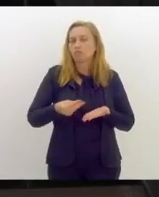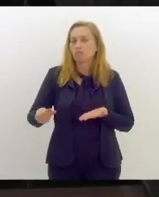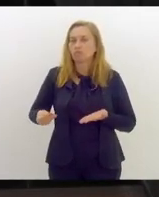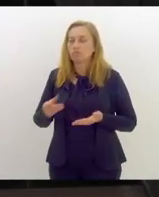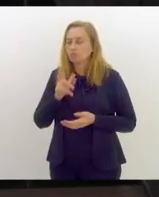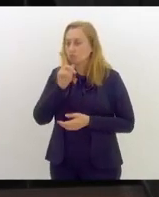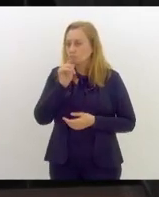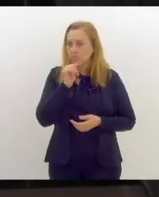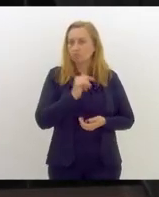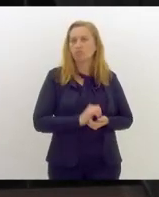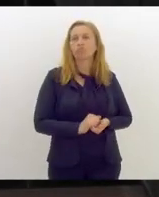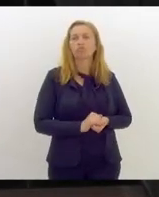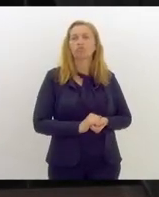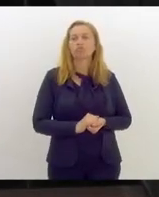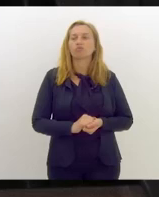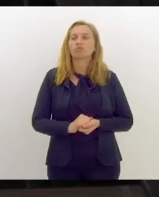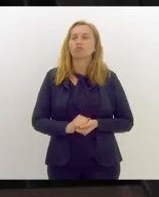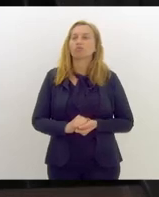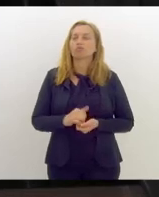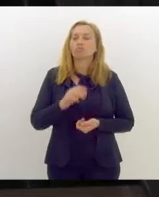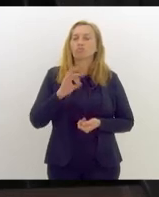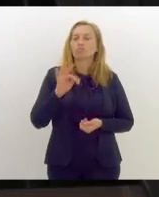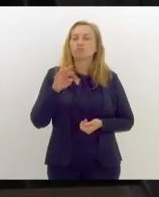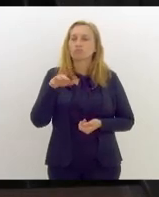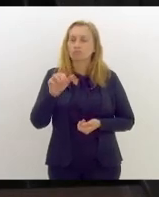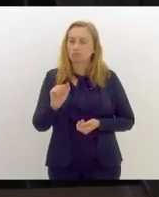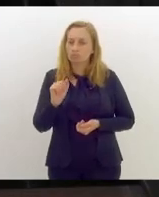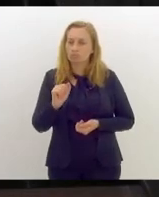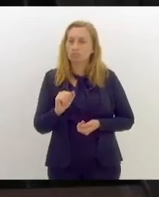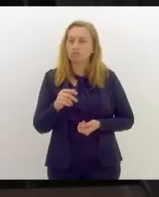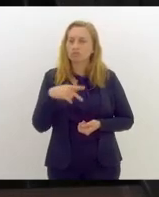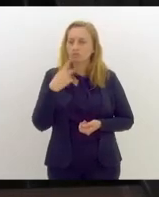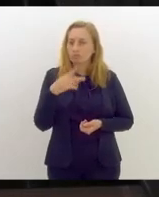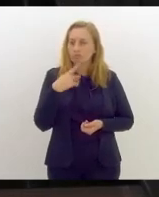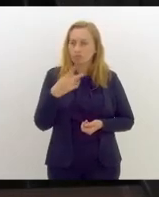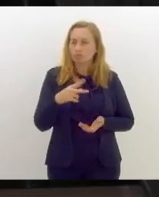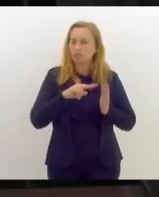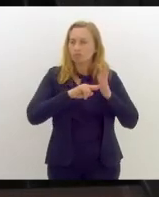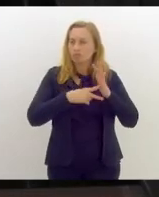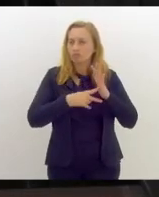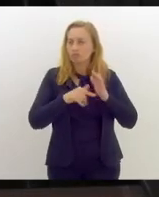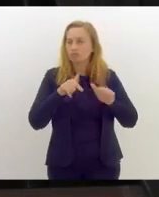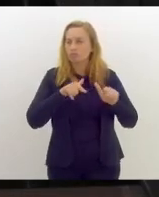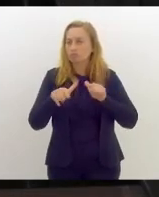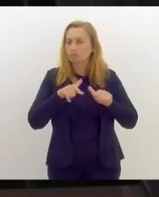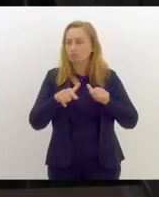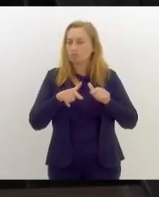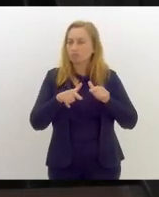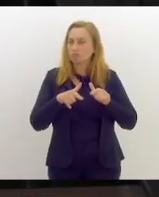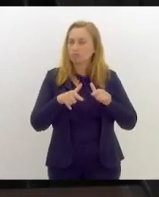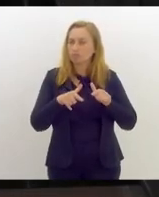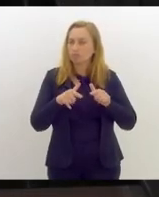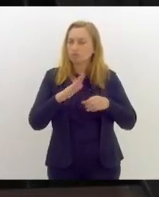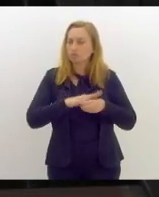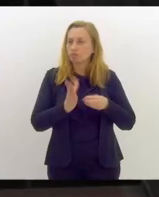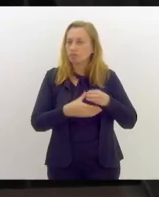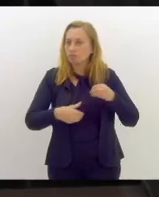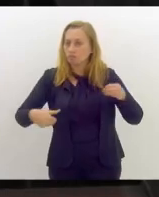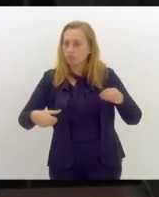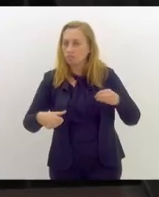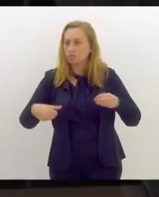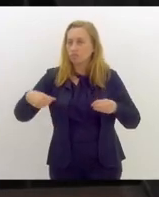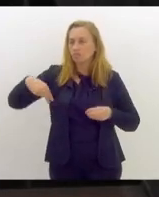de falar com Cinti Sama de falar com Sindicato dos Trabalhadores em saneamento no norte